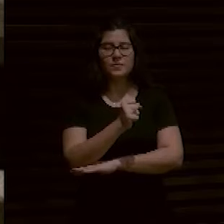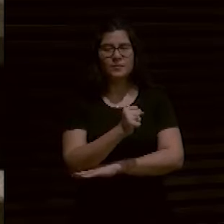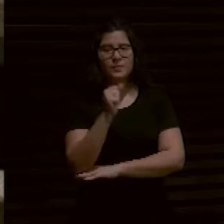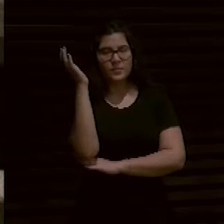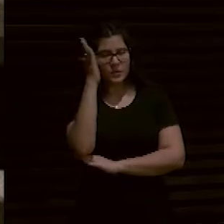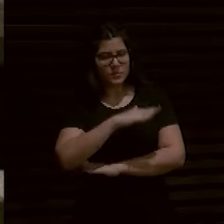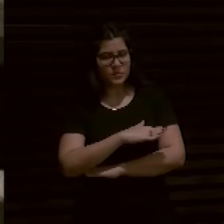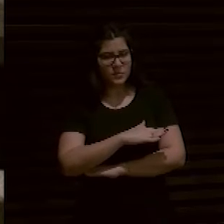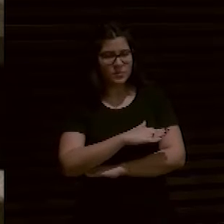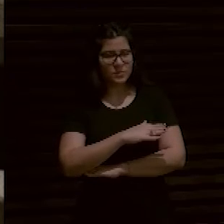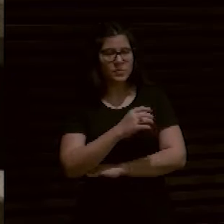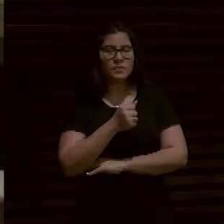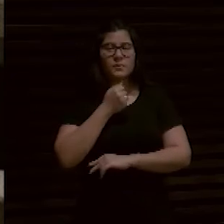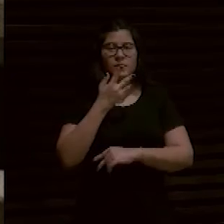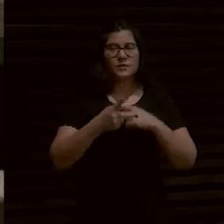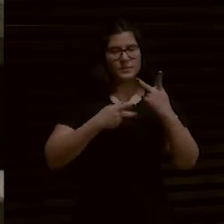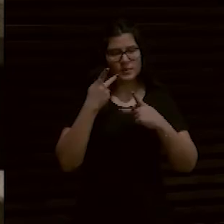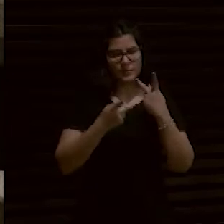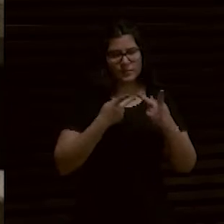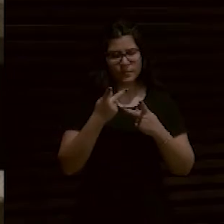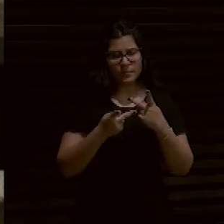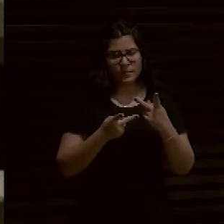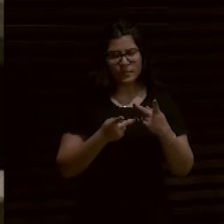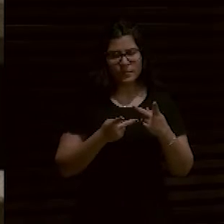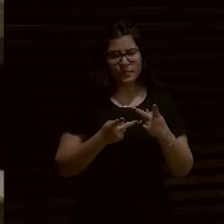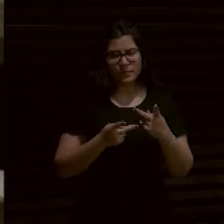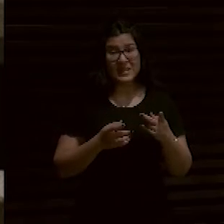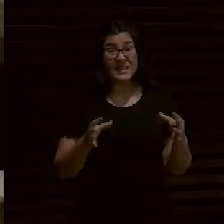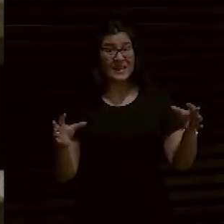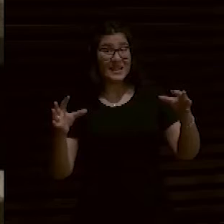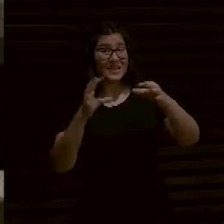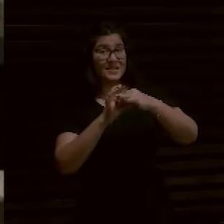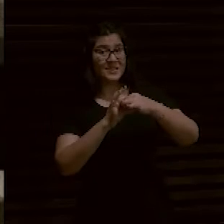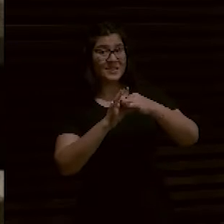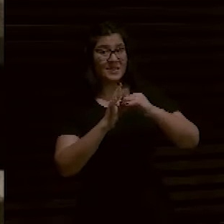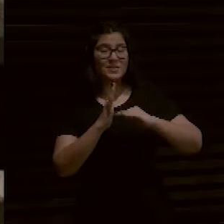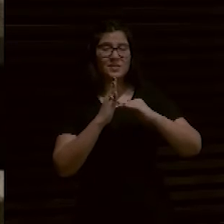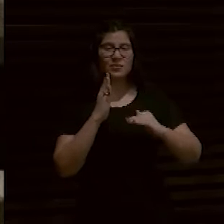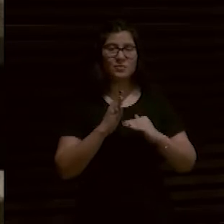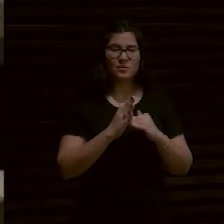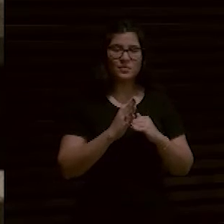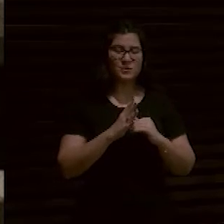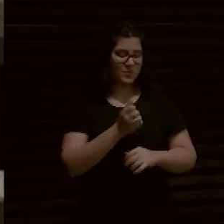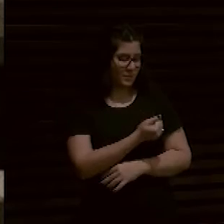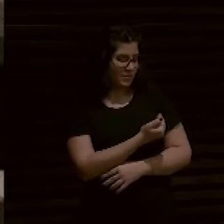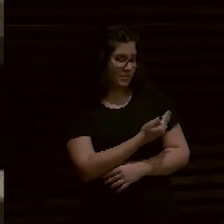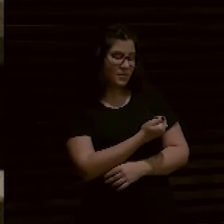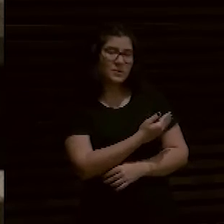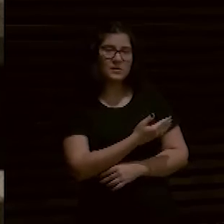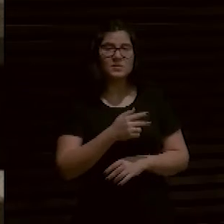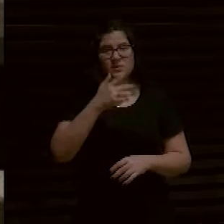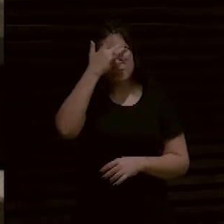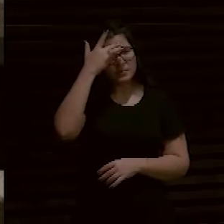maldito e o bendito. E ele liga tudo isso ao coração do